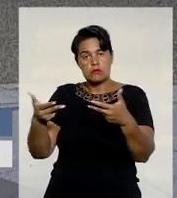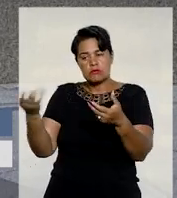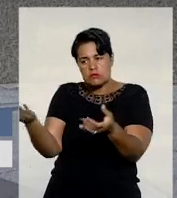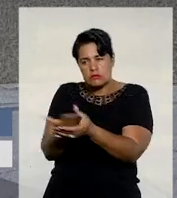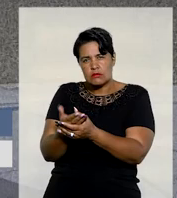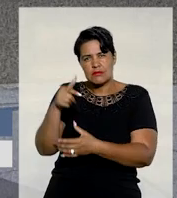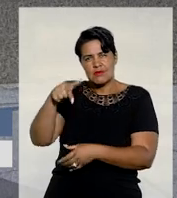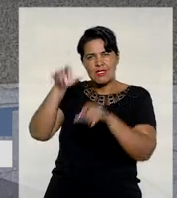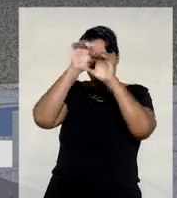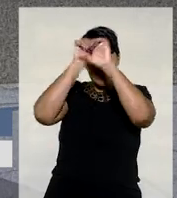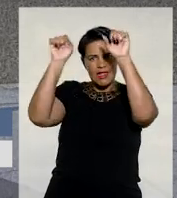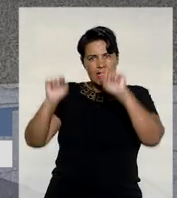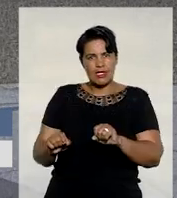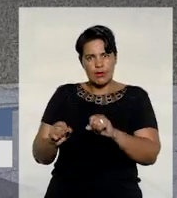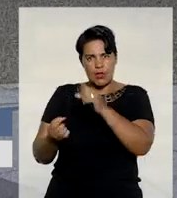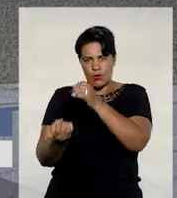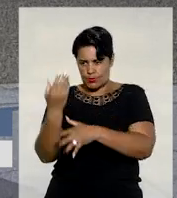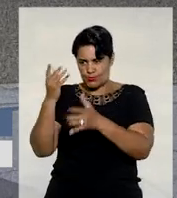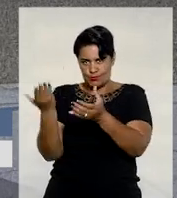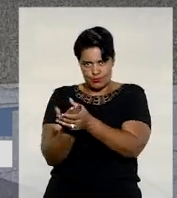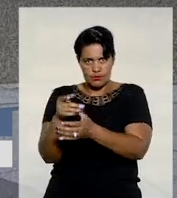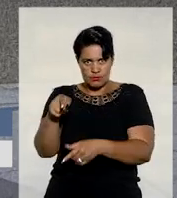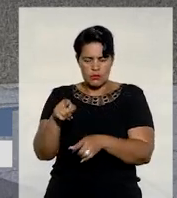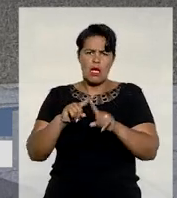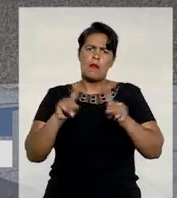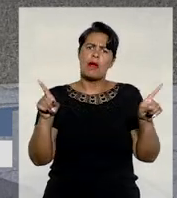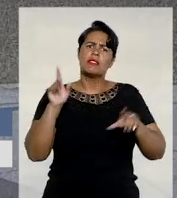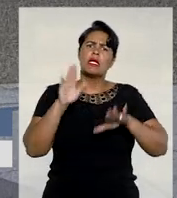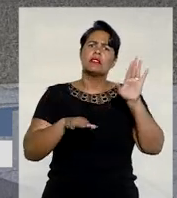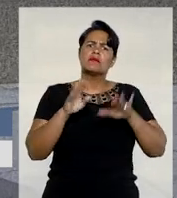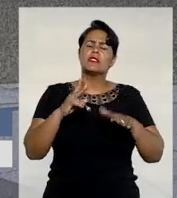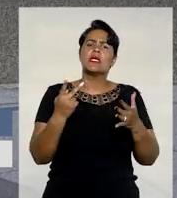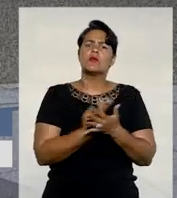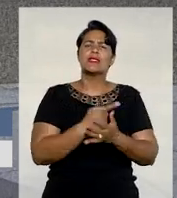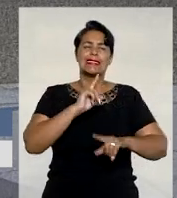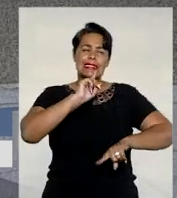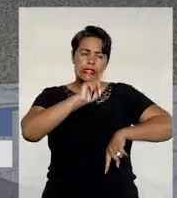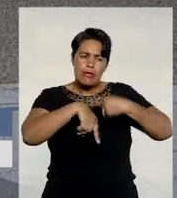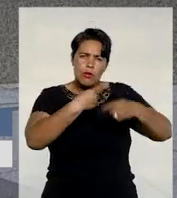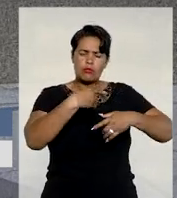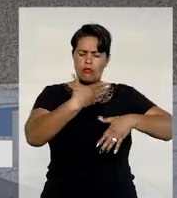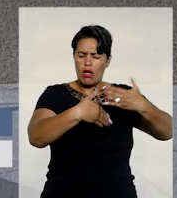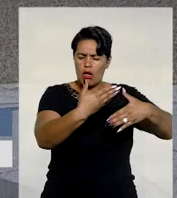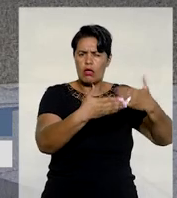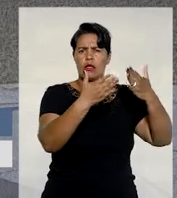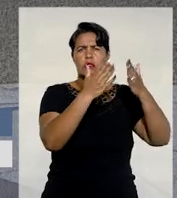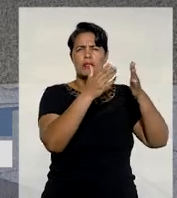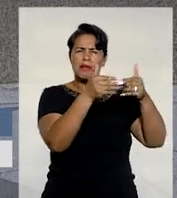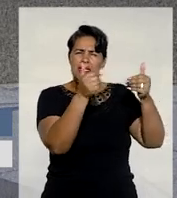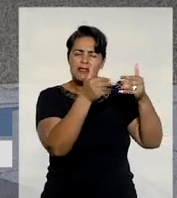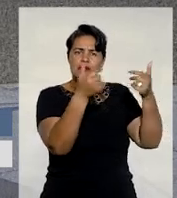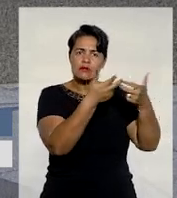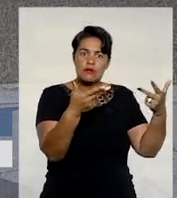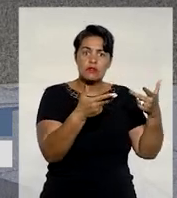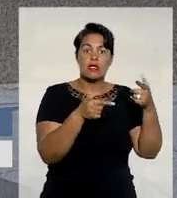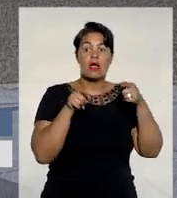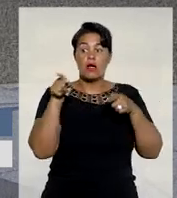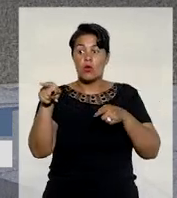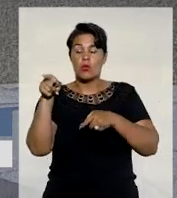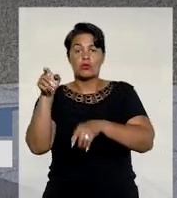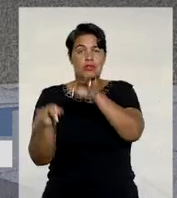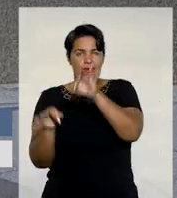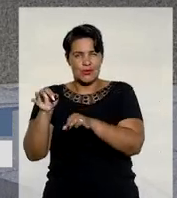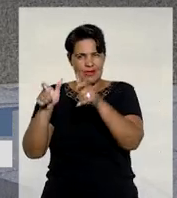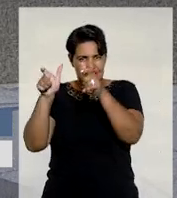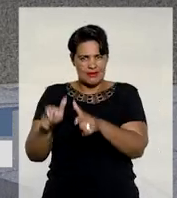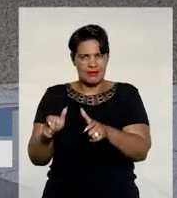no Tribunal de Origem. Mas também é possível que a questão federal surja apenas no julgamento da apelação, por conta do rejulgamento feito